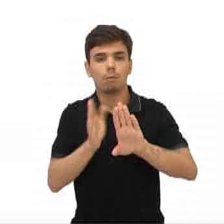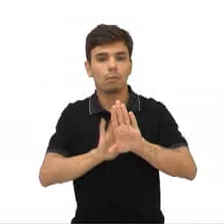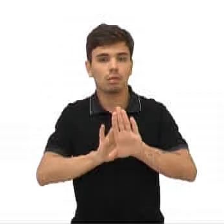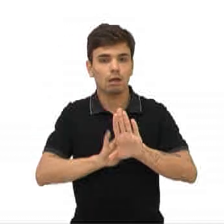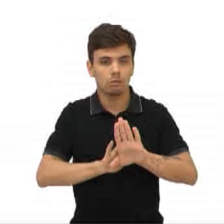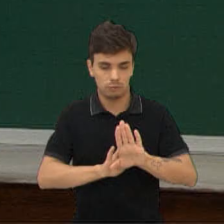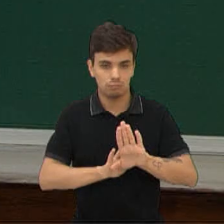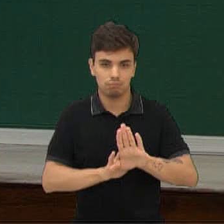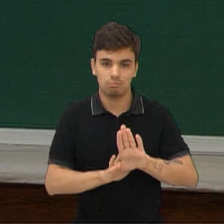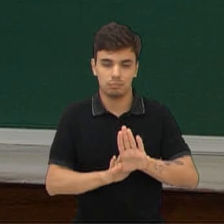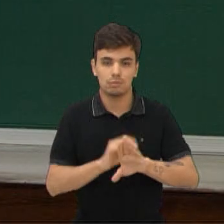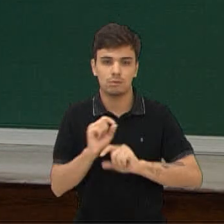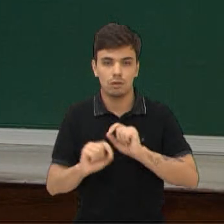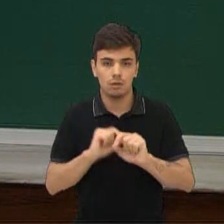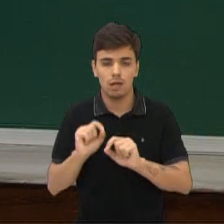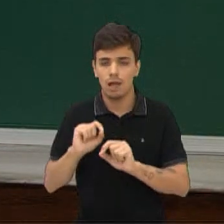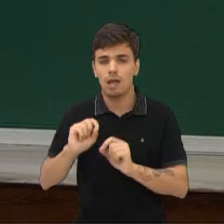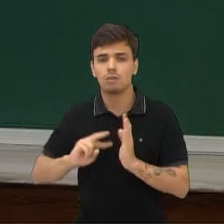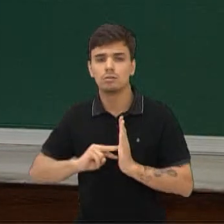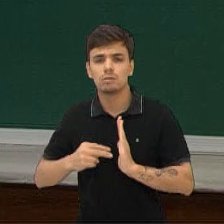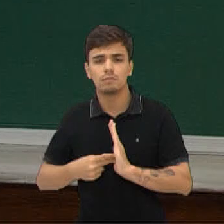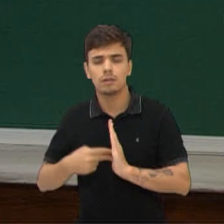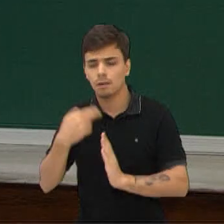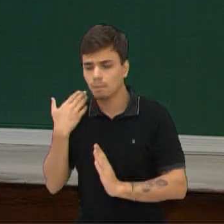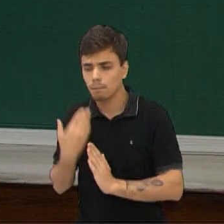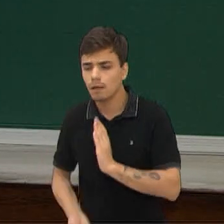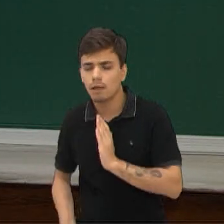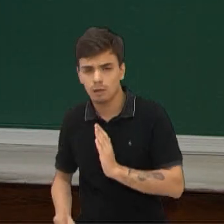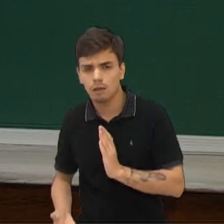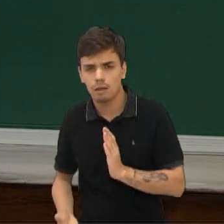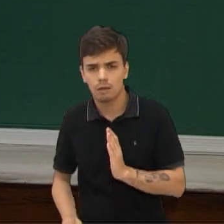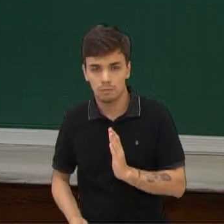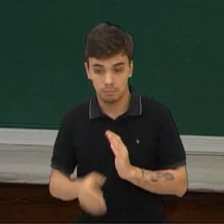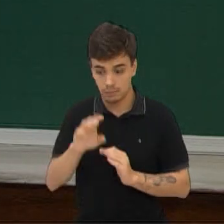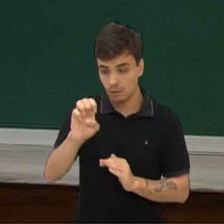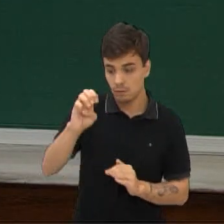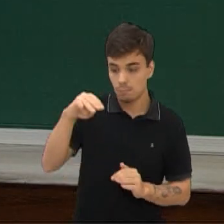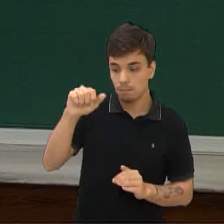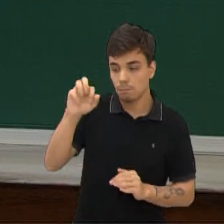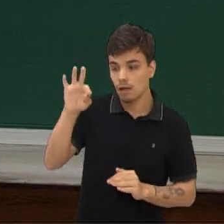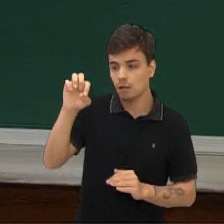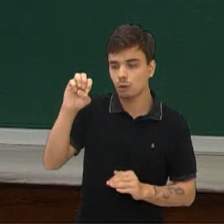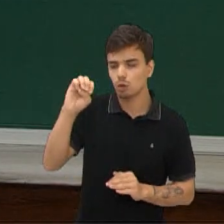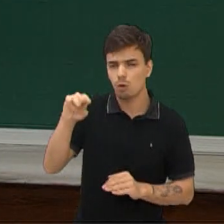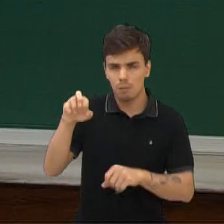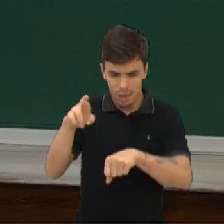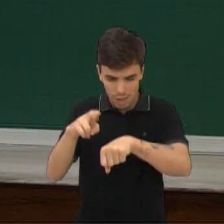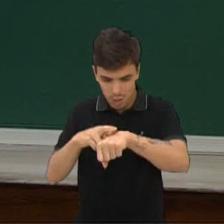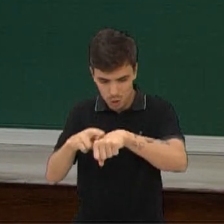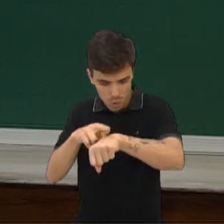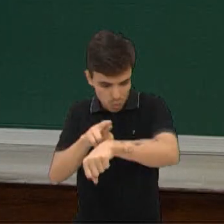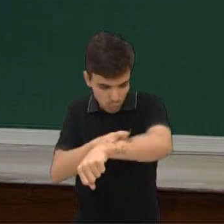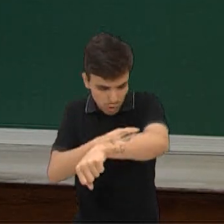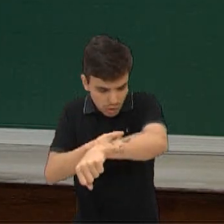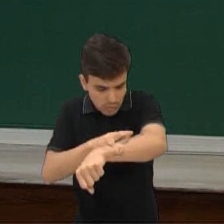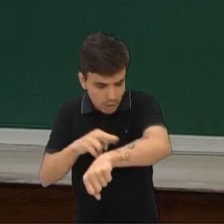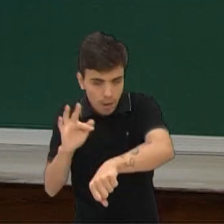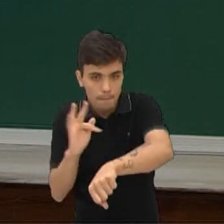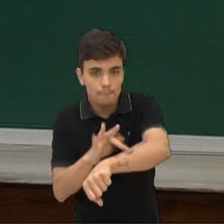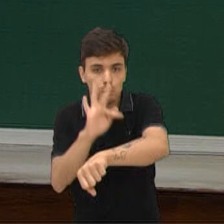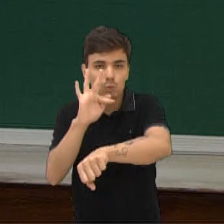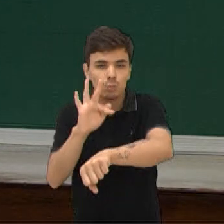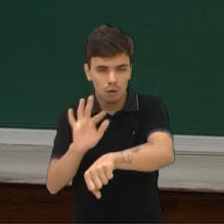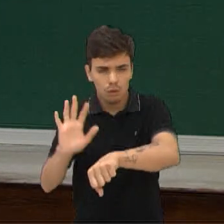alma? É o sofrimento da perda. O hematoma é aquele roxo que a gente fica na pele quando se machuca, né? Então, você